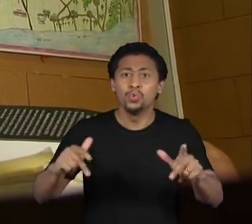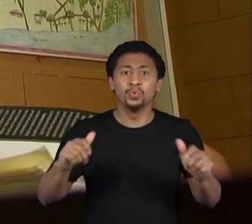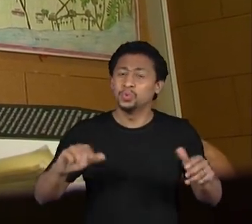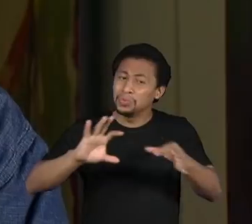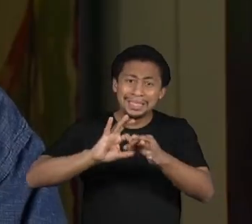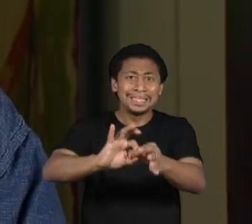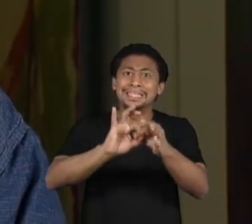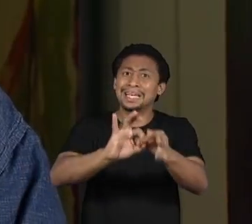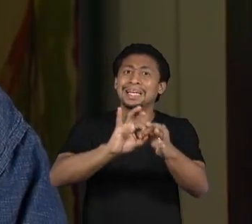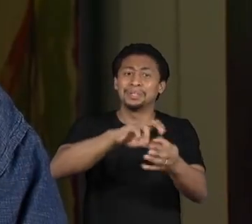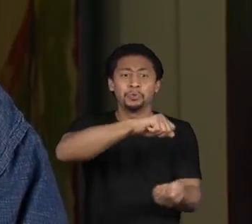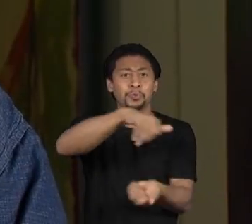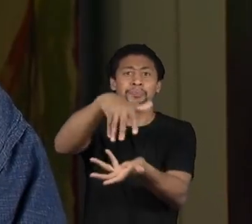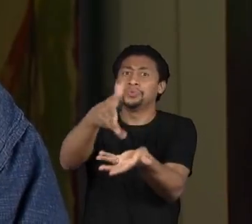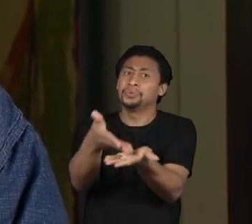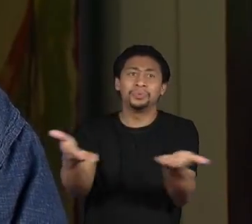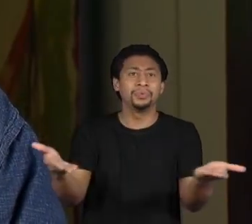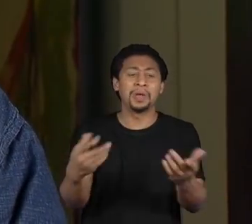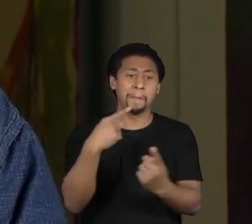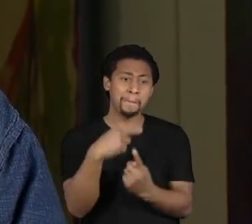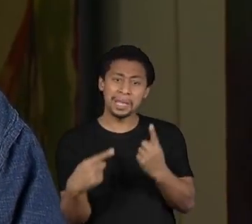metade.